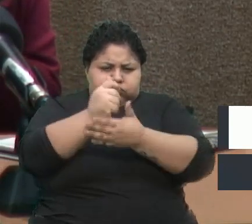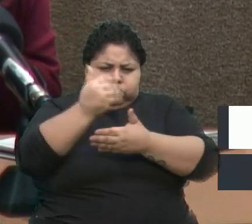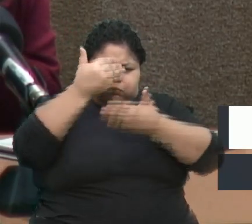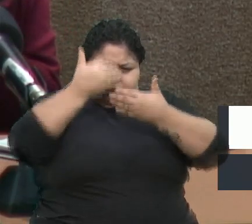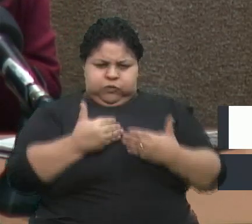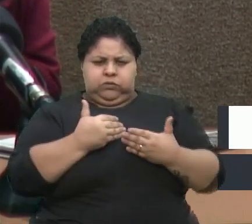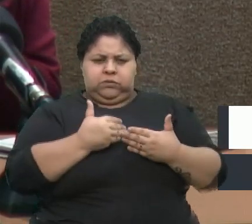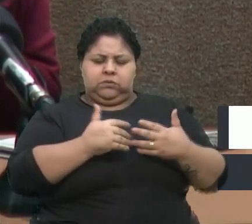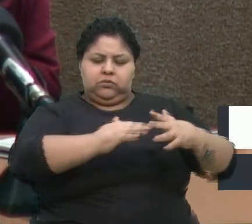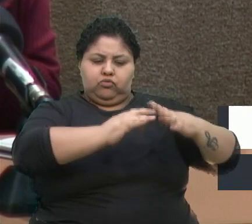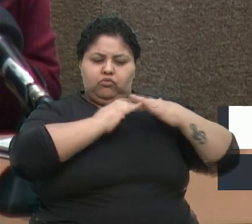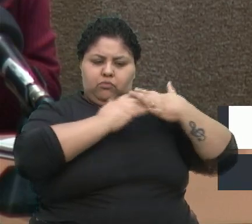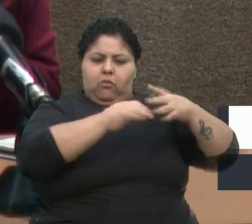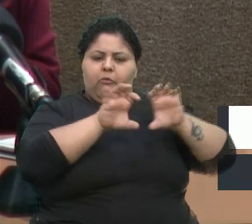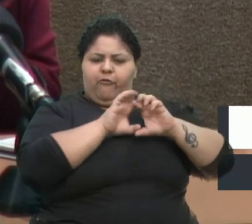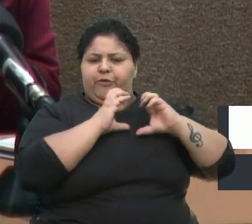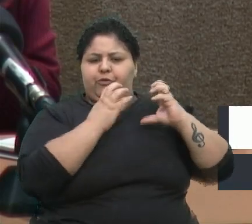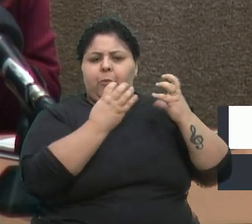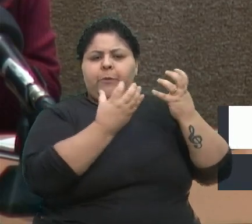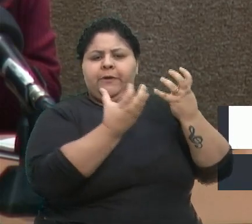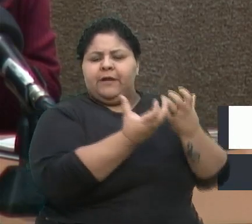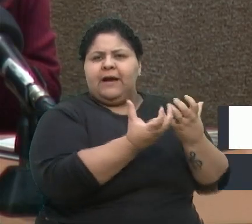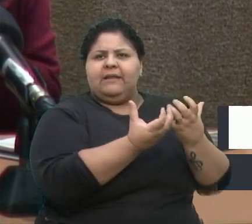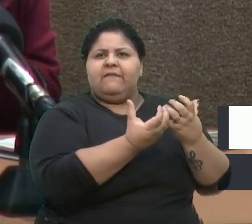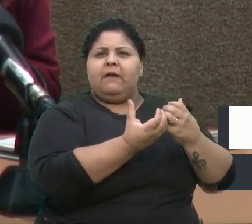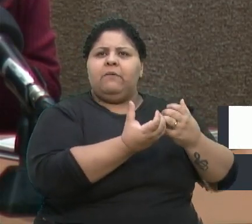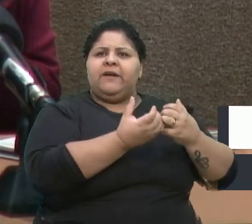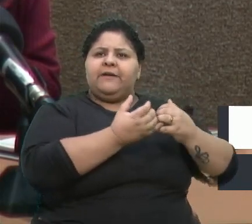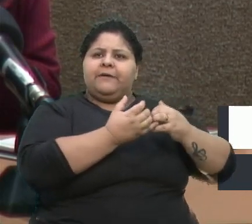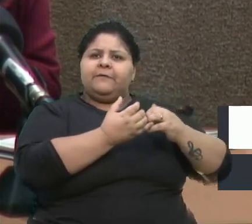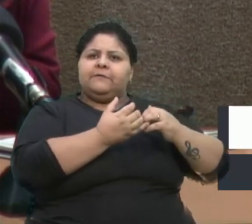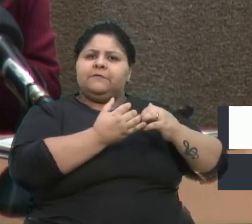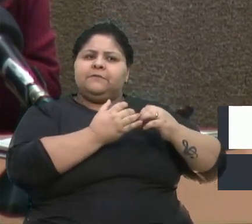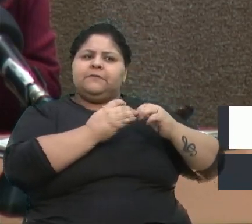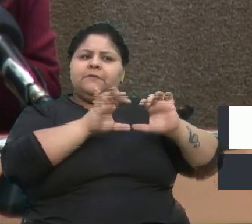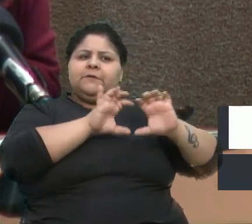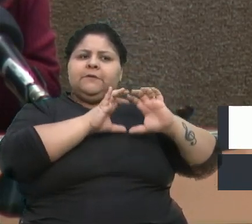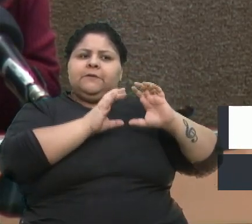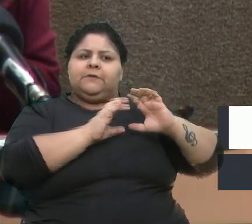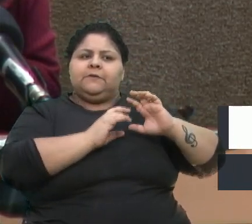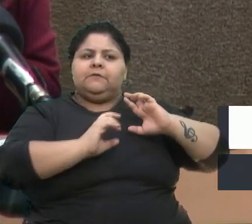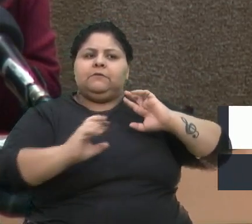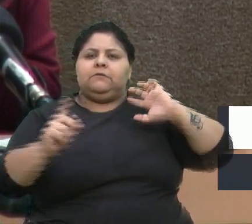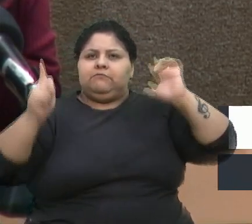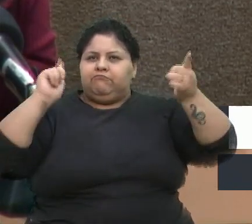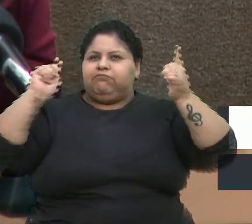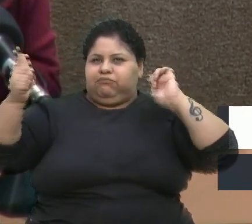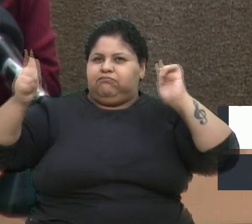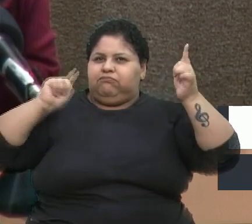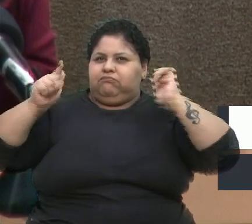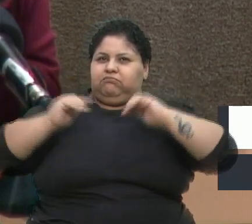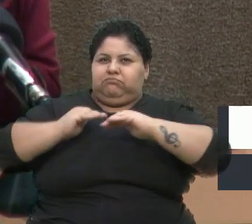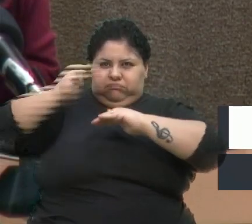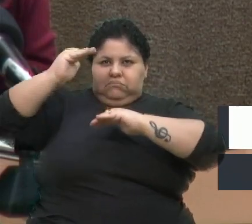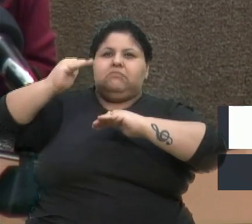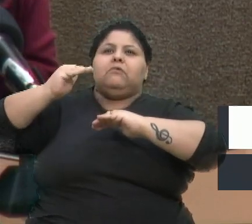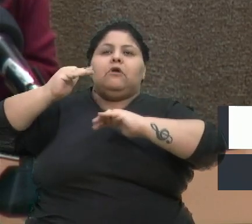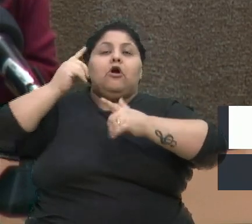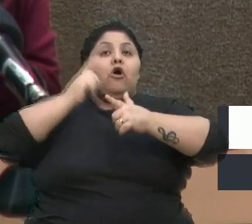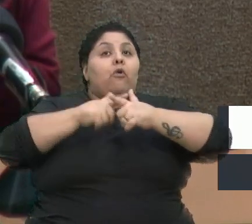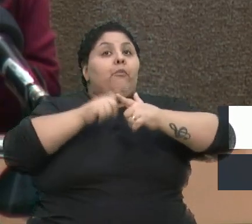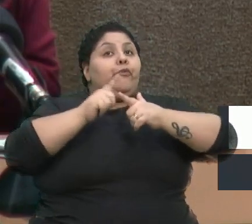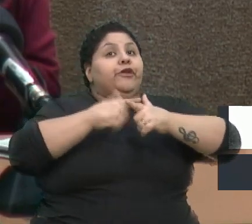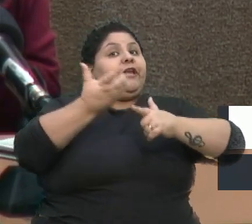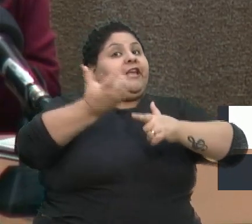movimento comunitário, com o carnaval, era para ter sido maior ainda. Porque se tentou extinguir a Secretaria de